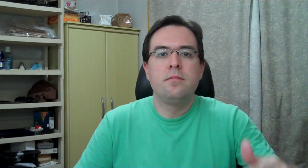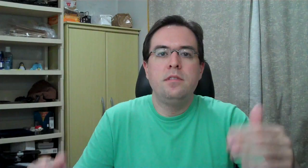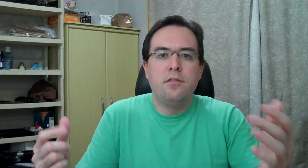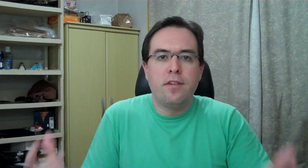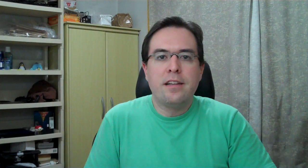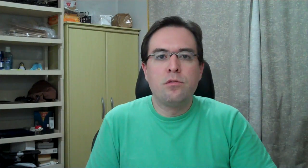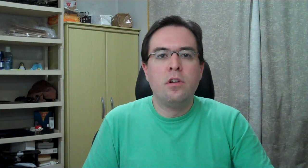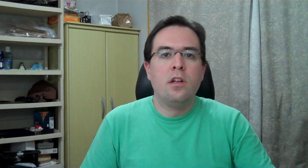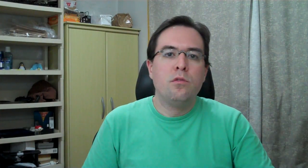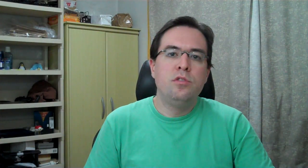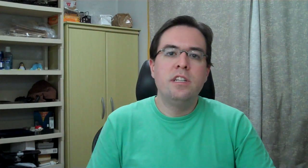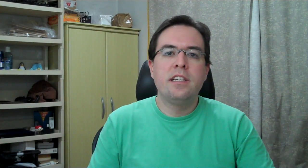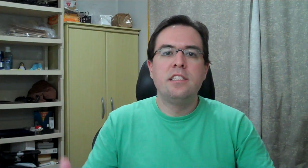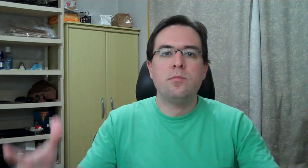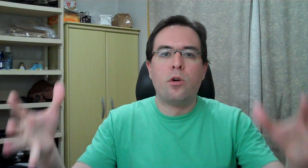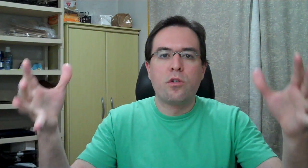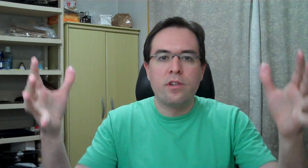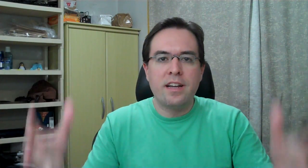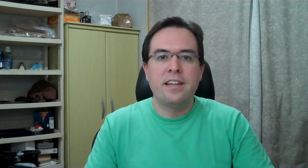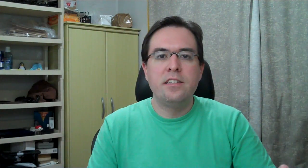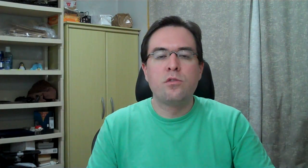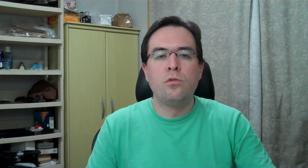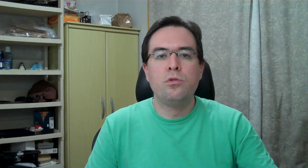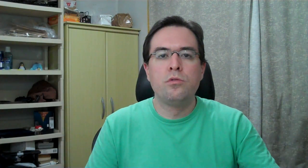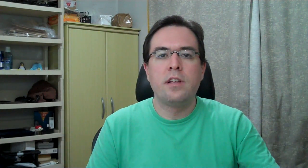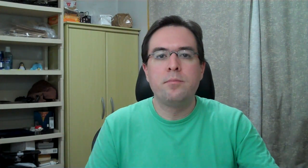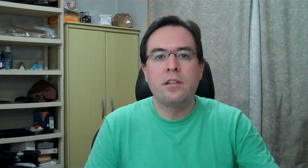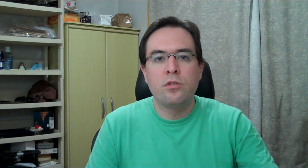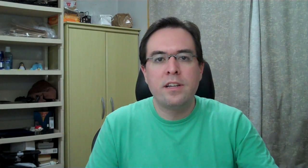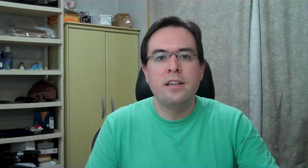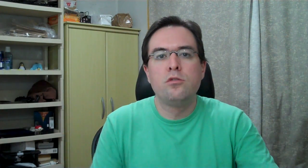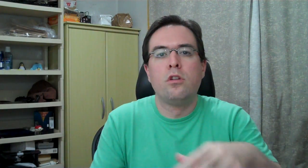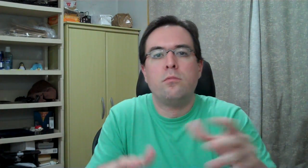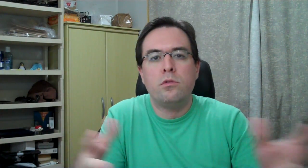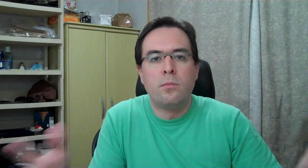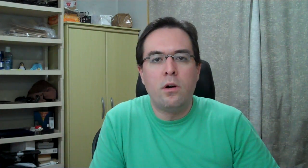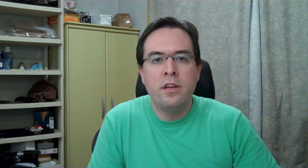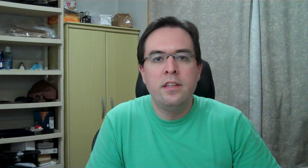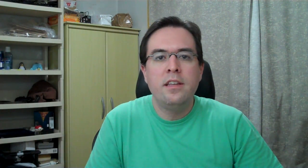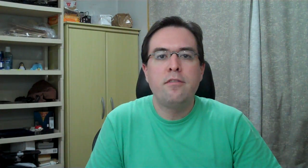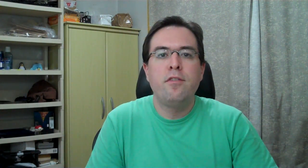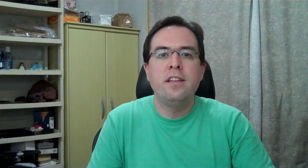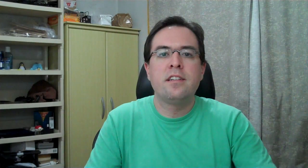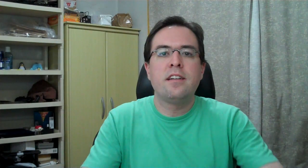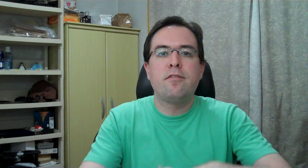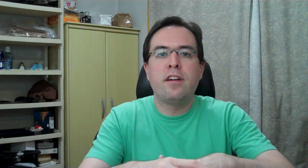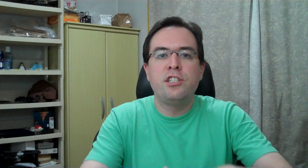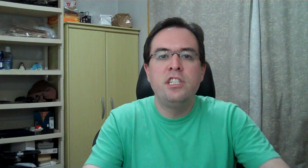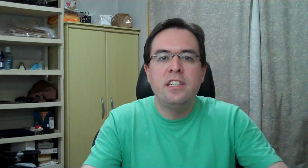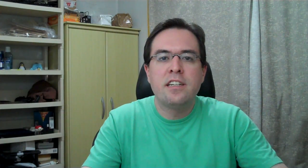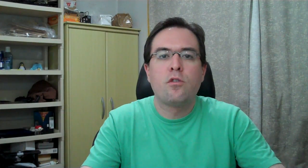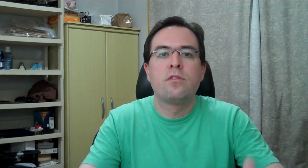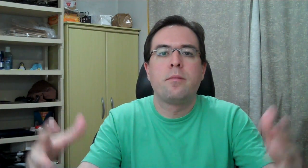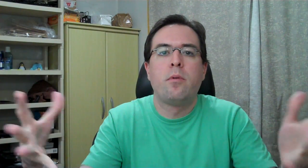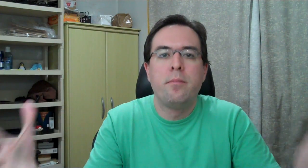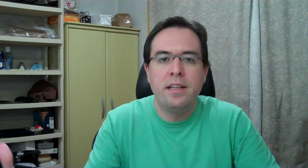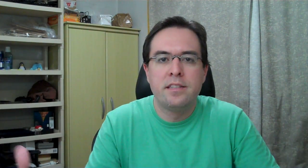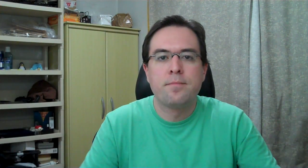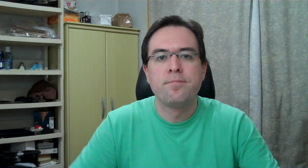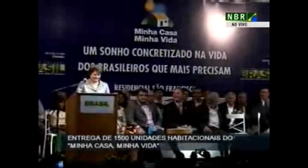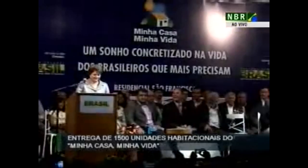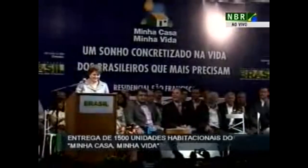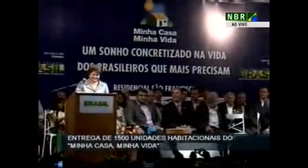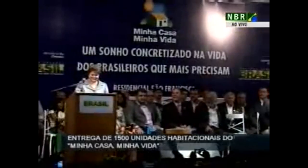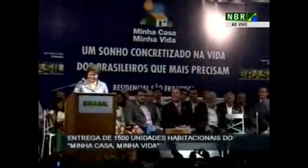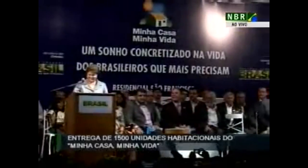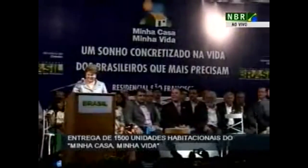seja, de fato, o dia que desmoronar esses conjuntos habitacionais, todo mundo morre e é feita a faxina contra a pobreza.